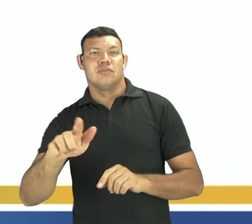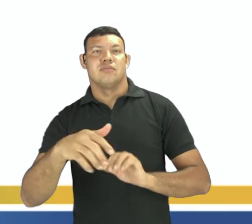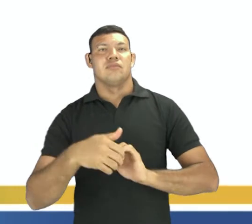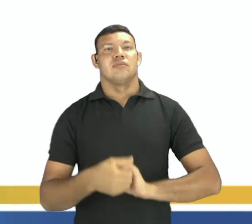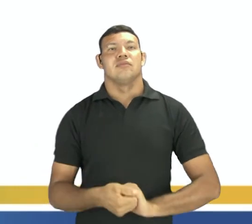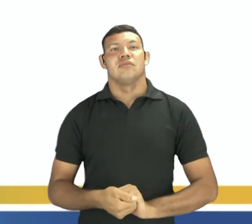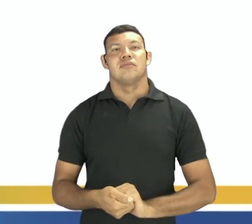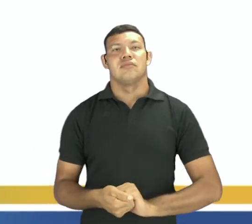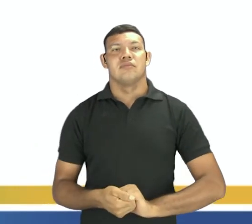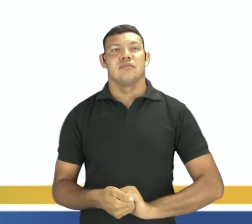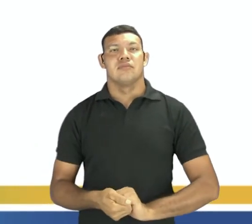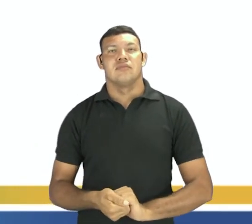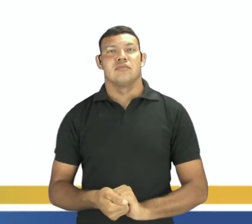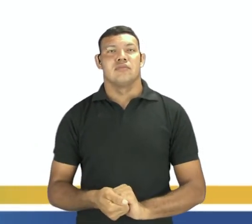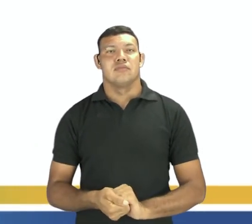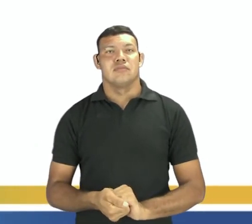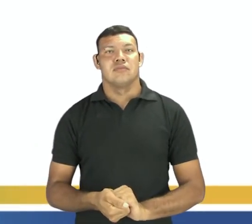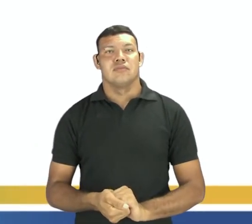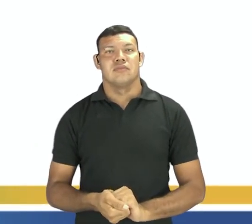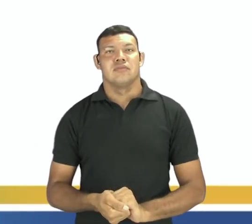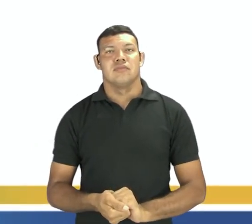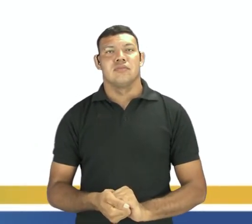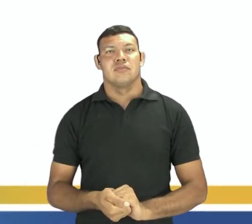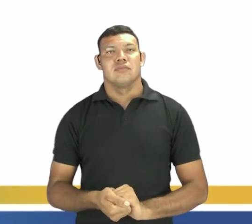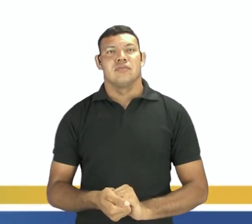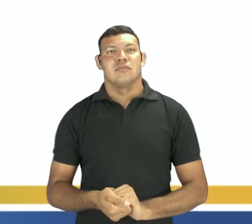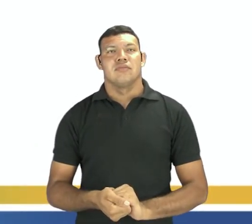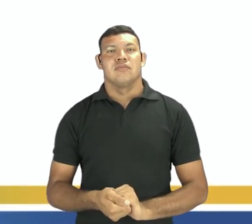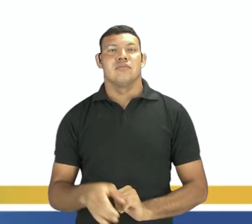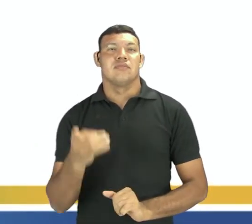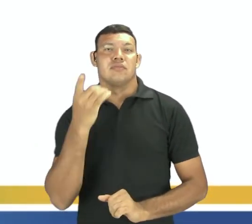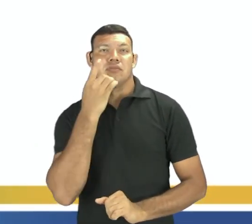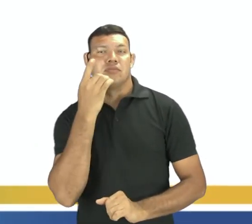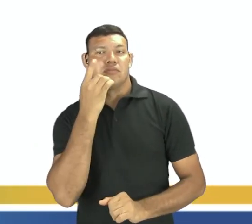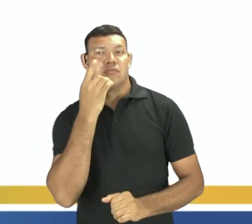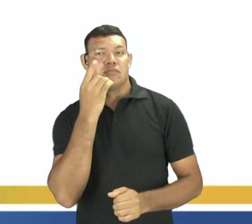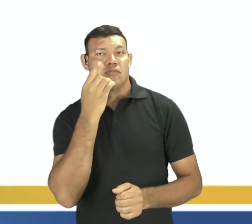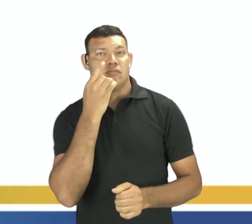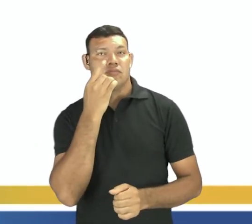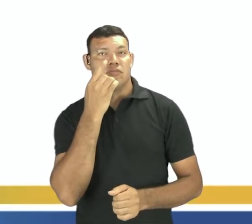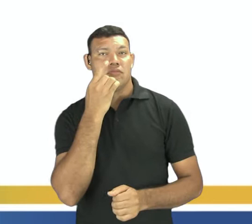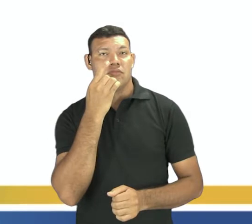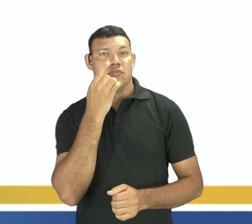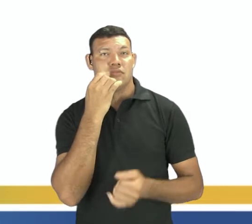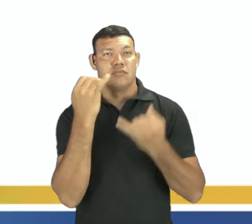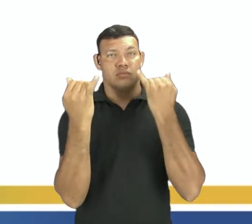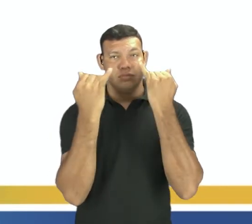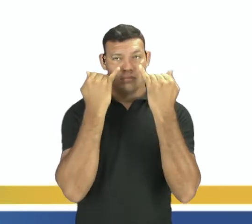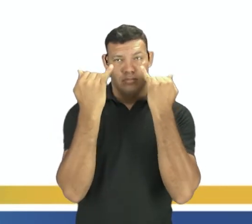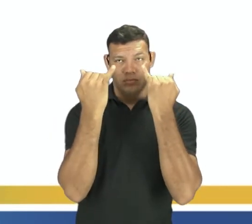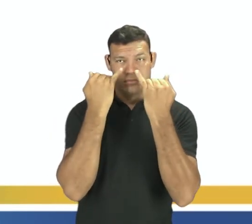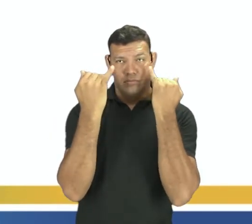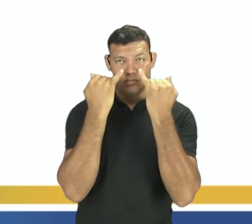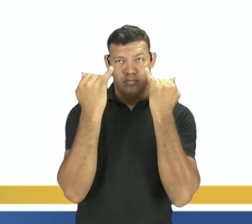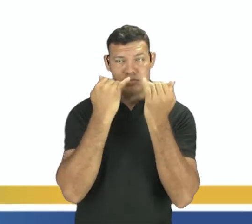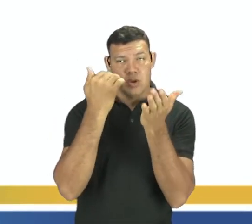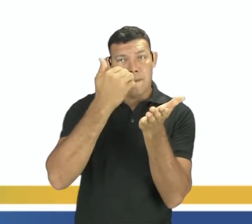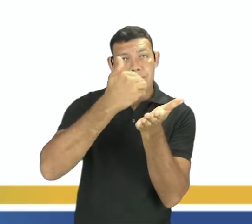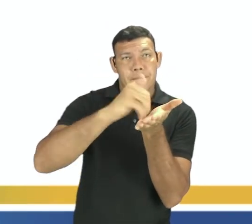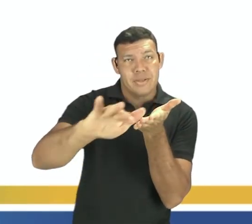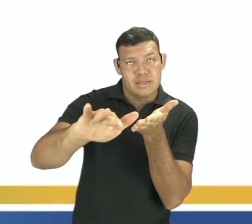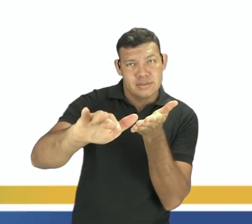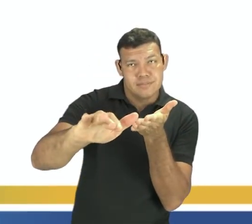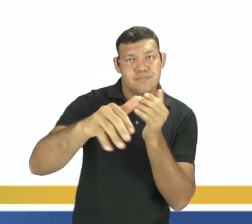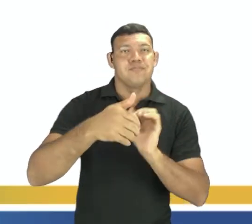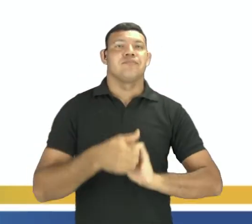being sent. A data está sendo enviada. Ou desculpa, a informação está sendo enviada. And the bike